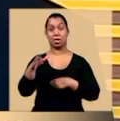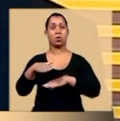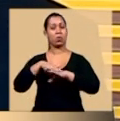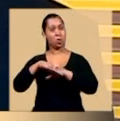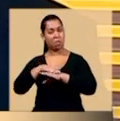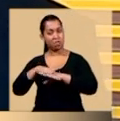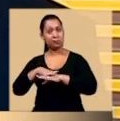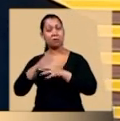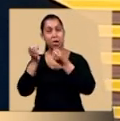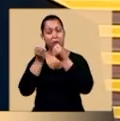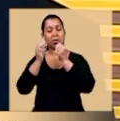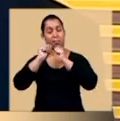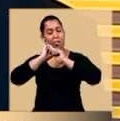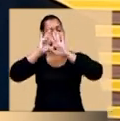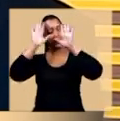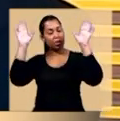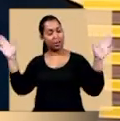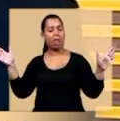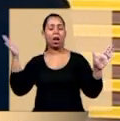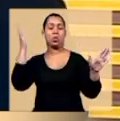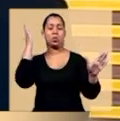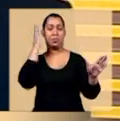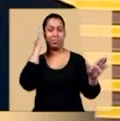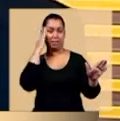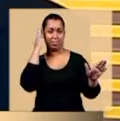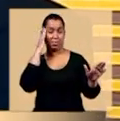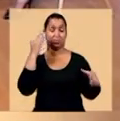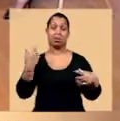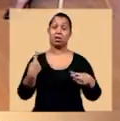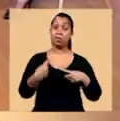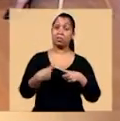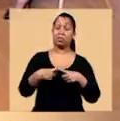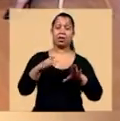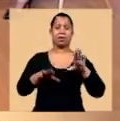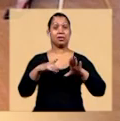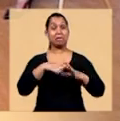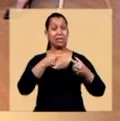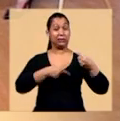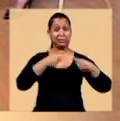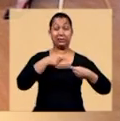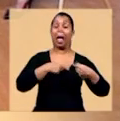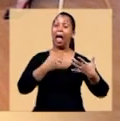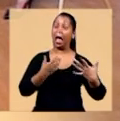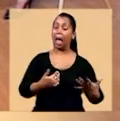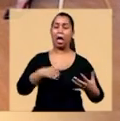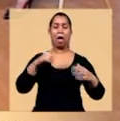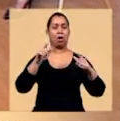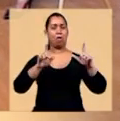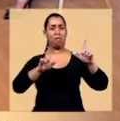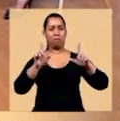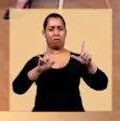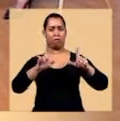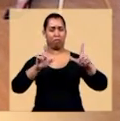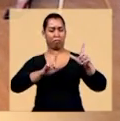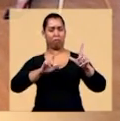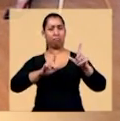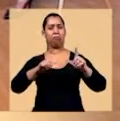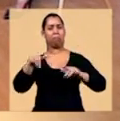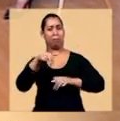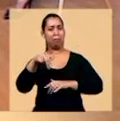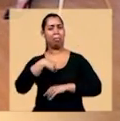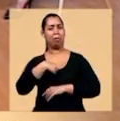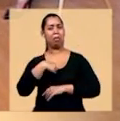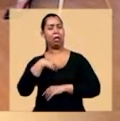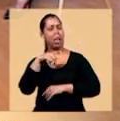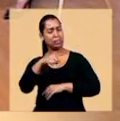aliás, ele tem que buscar essa via até para ele ter o esclarecimento. Uma conciliação. Mas às vezes, ali, porque às vezes você tem aquela discussão, nossa, eu assisti a um